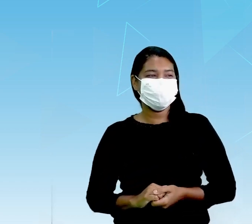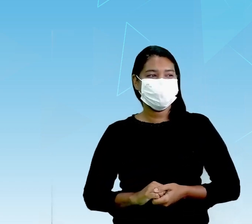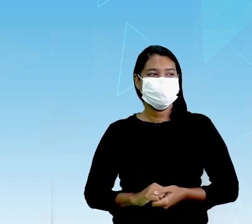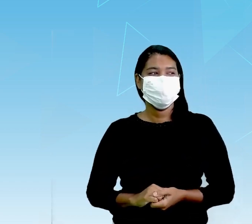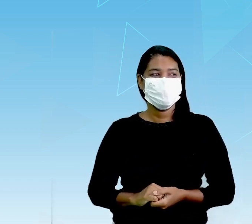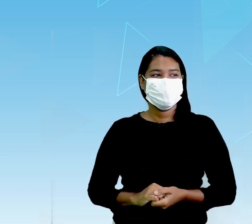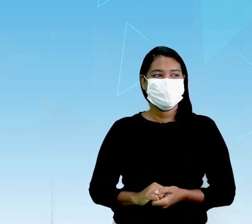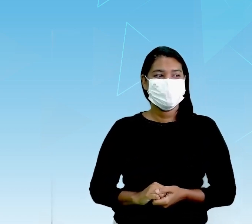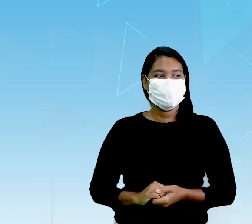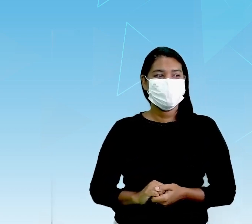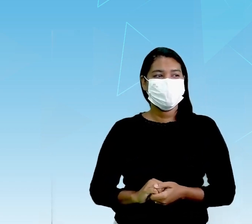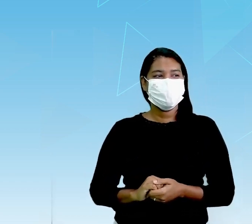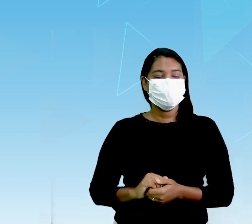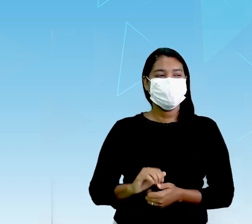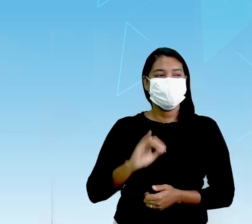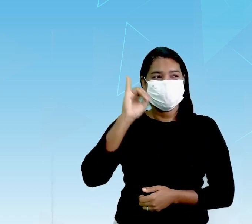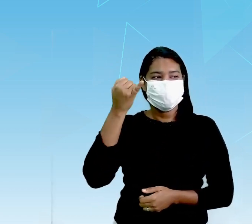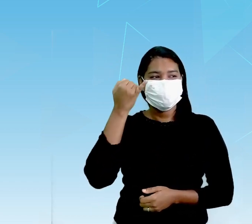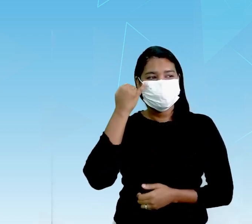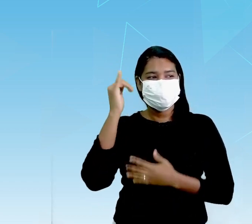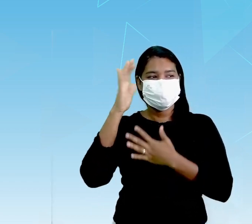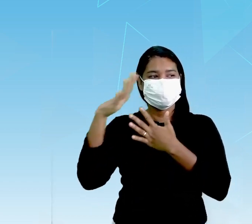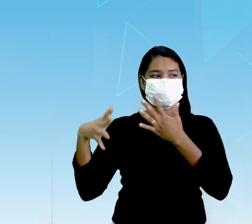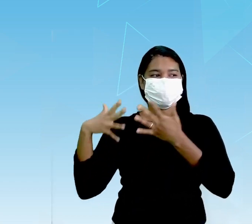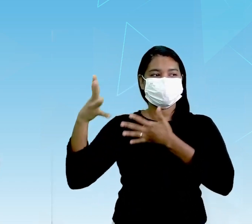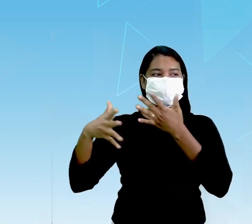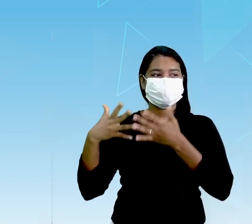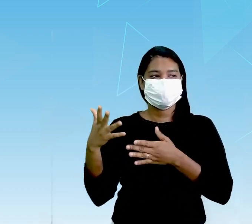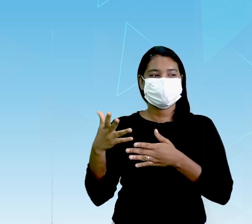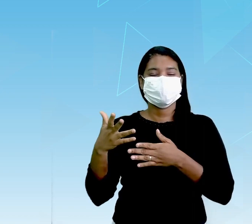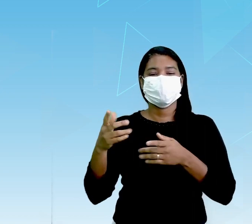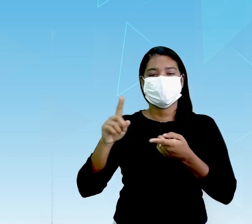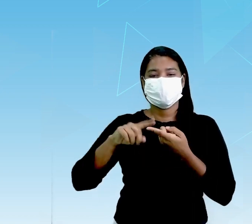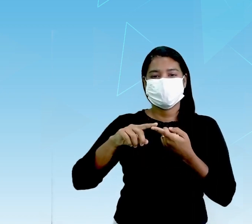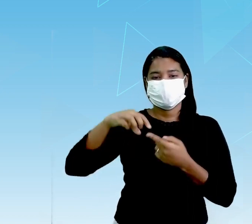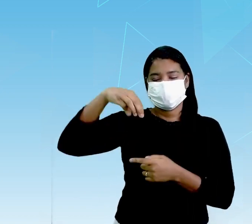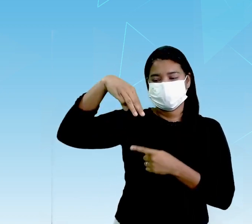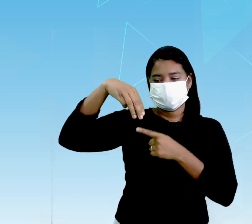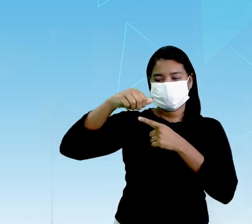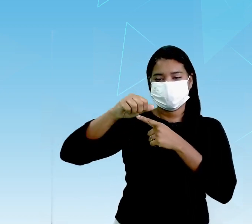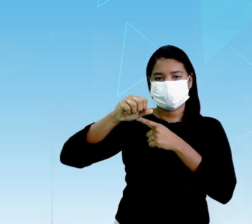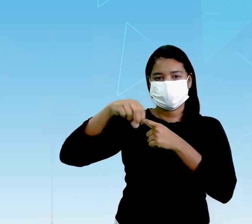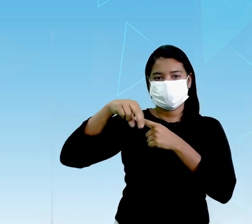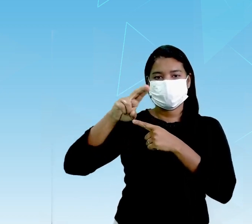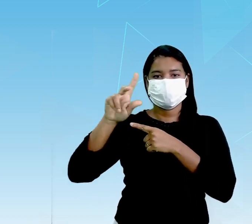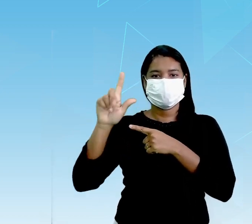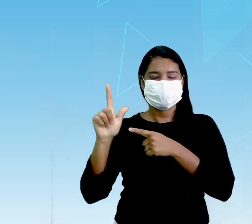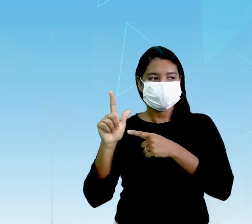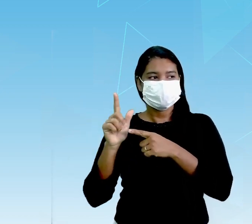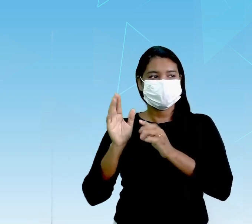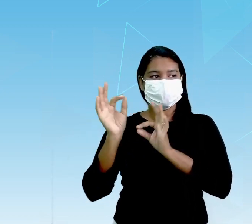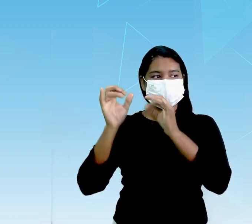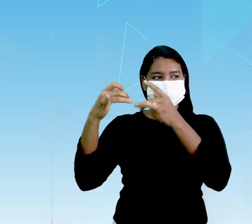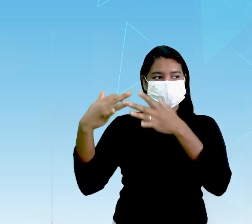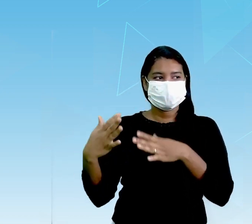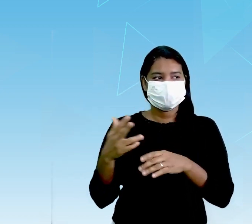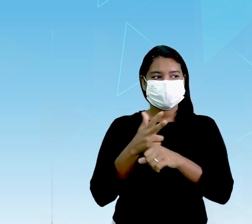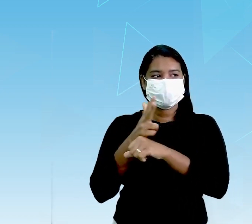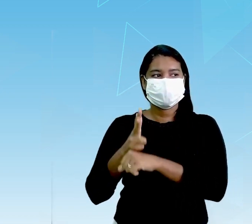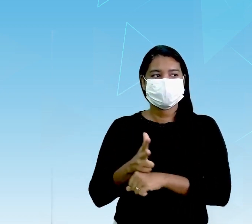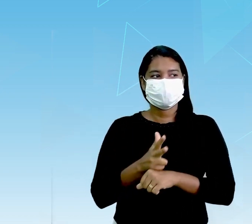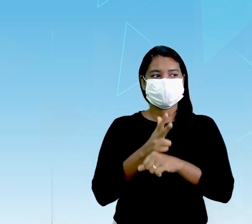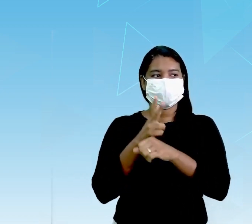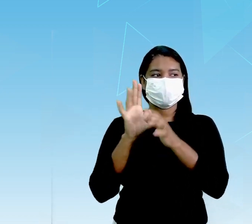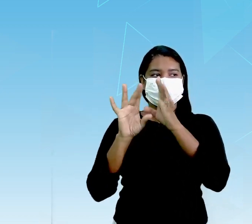A mãe de Mia Joyce está conosco. E ele, Manuel, é o nosso parceiraço. Nós vamos falar muito bem ainda sobre os